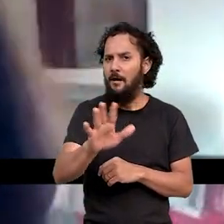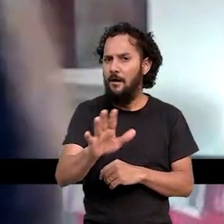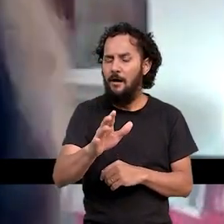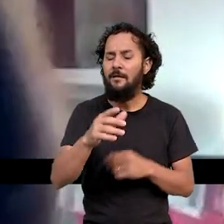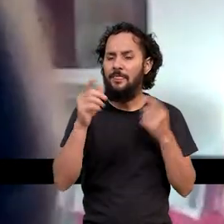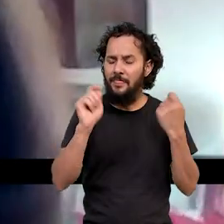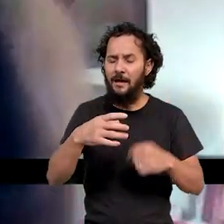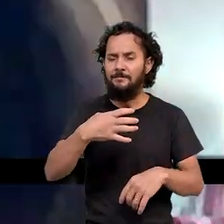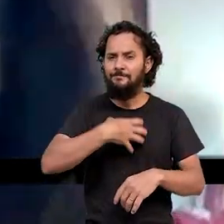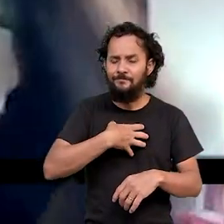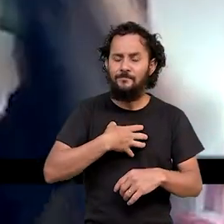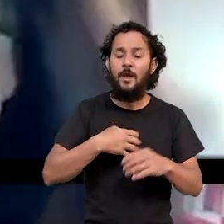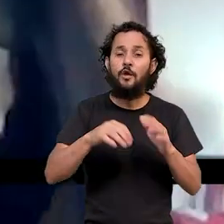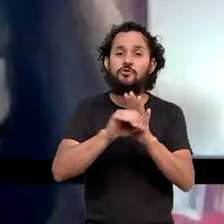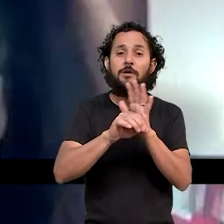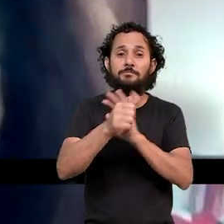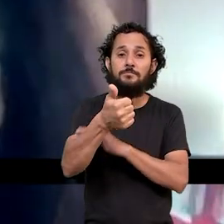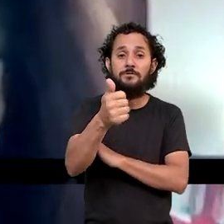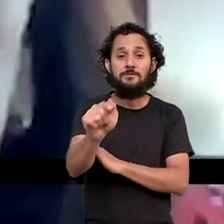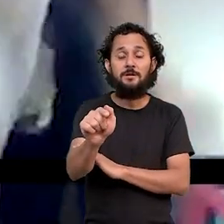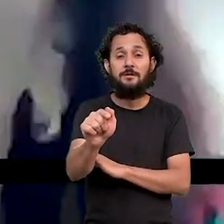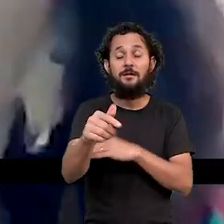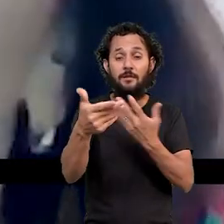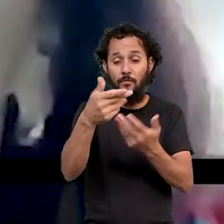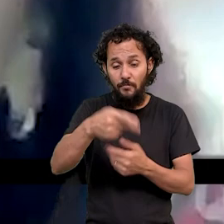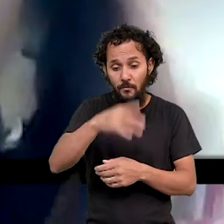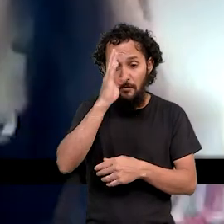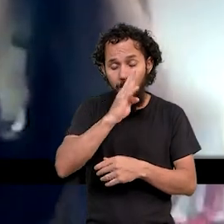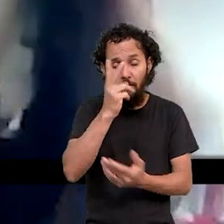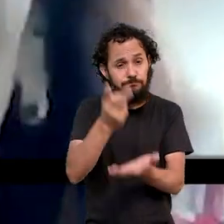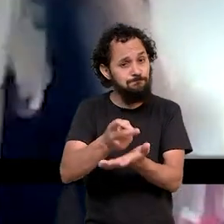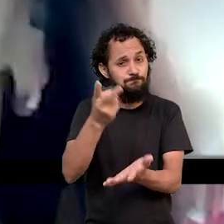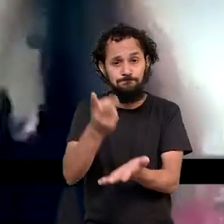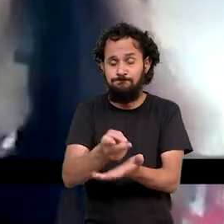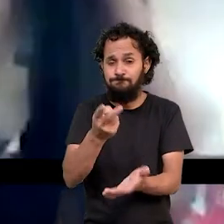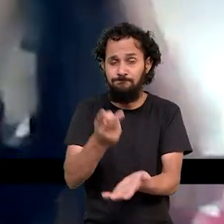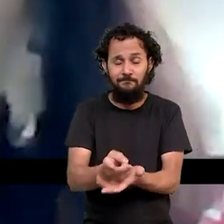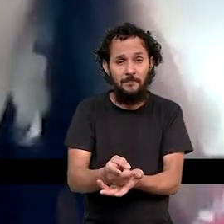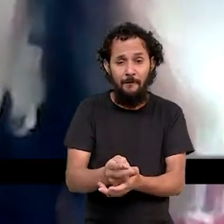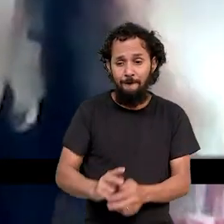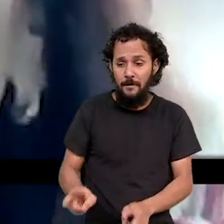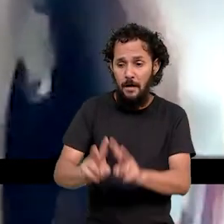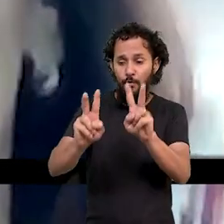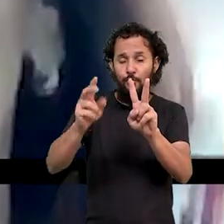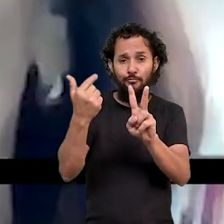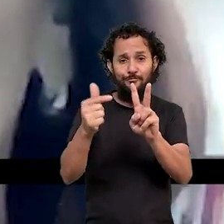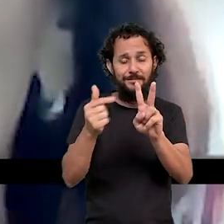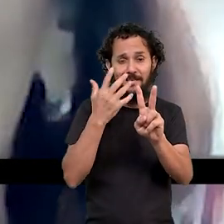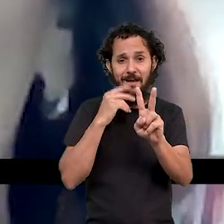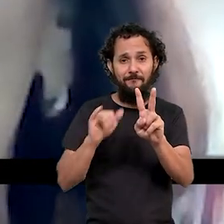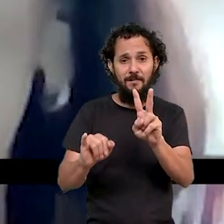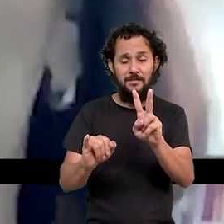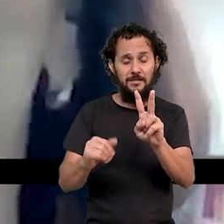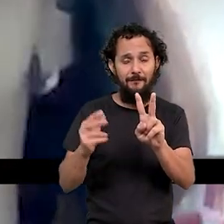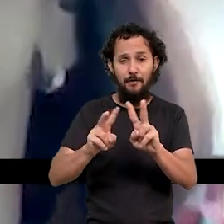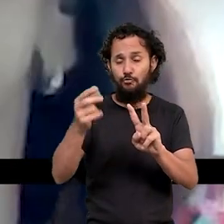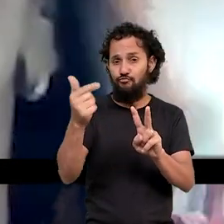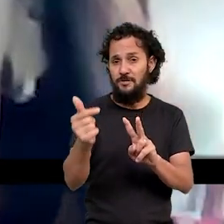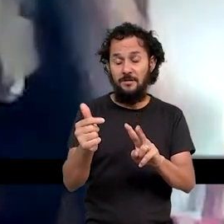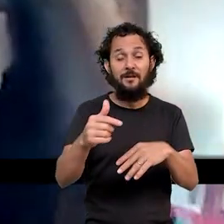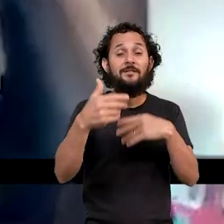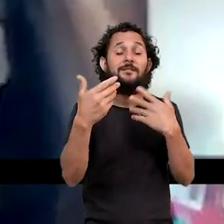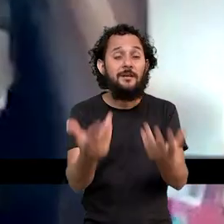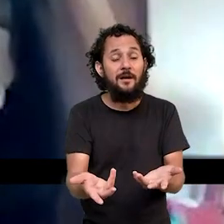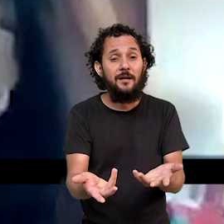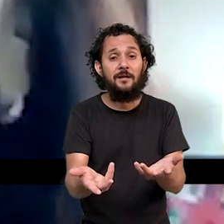vai prevalecer no século XVII. Então, o Brasil é a mesma coisa, não se valorizava essa infância, né? E,